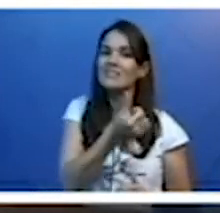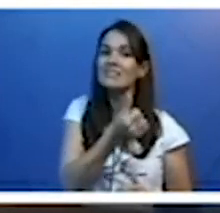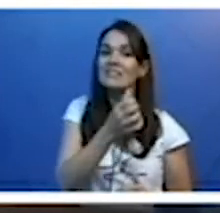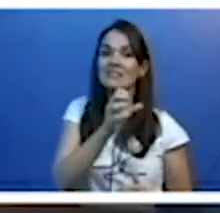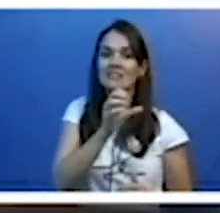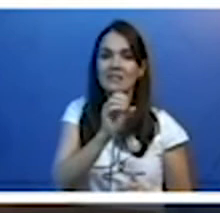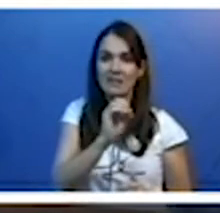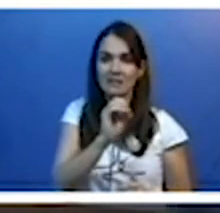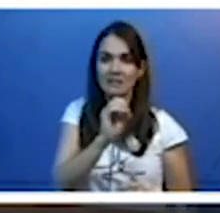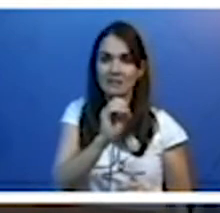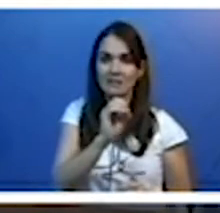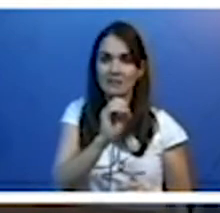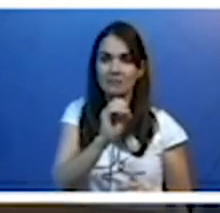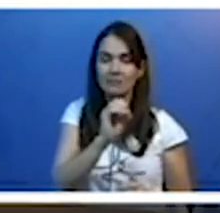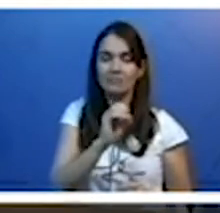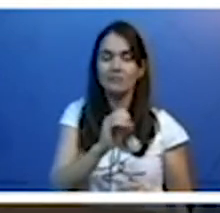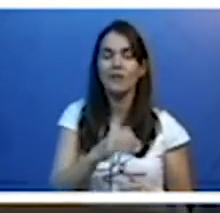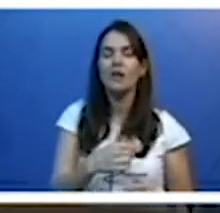66,